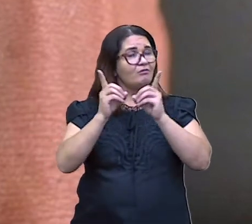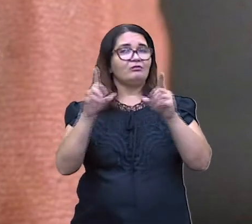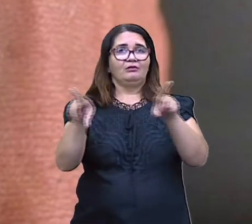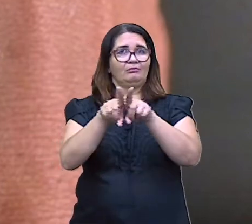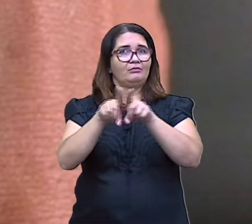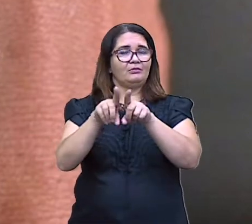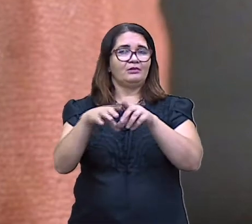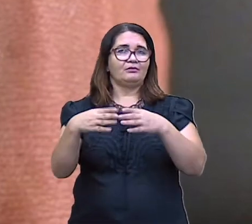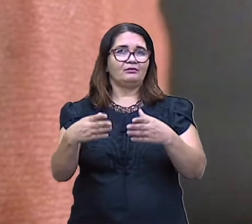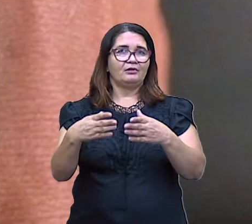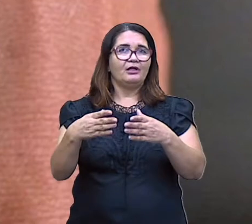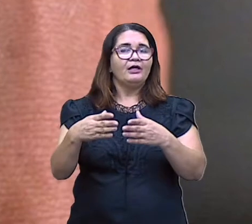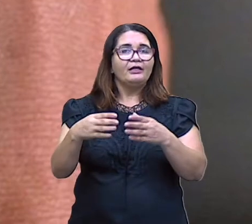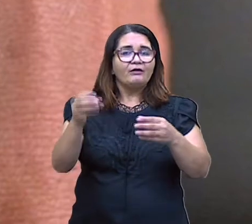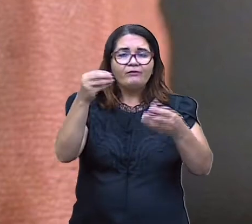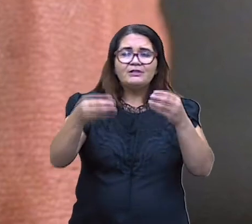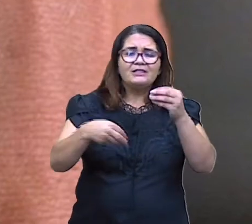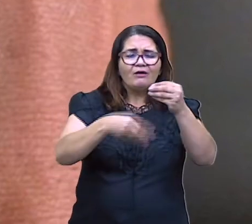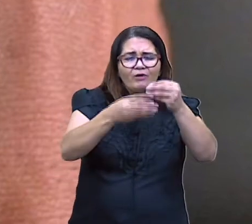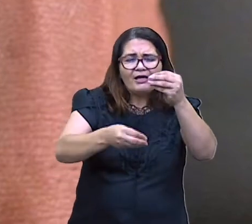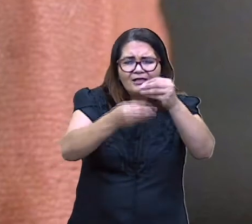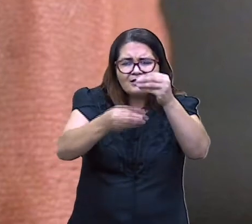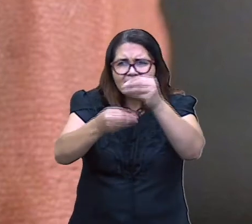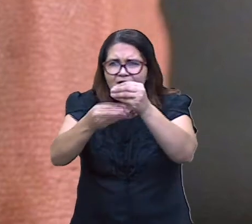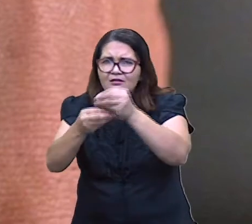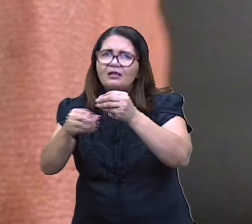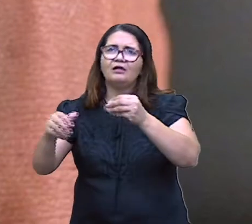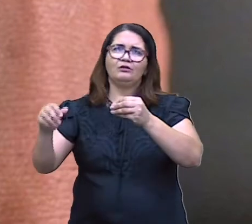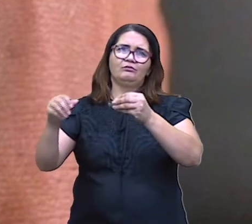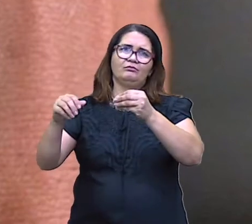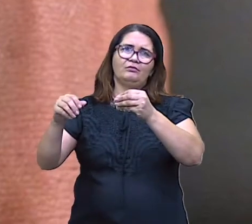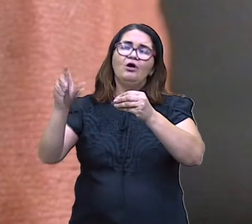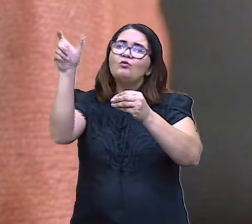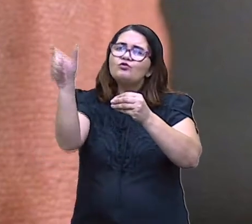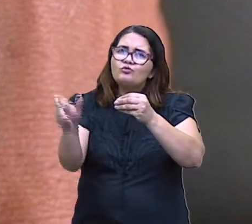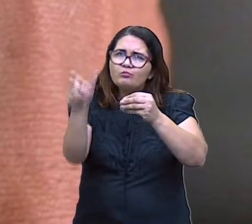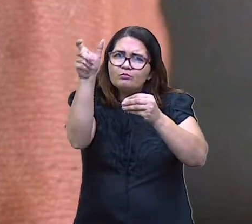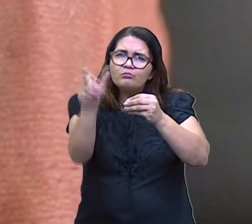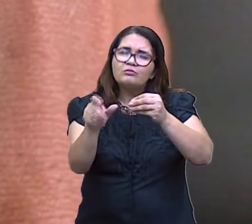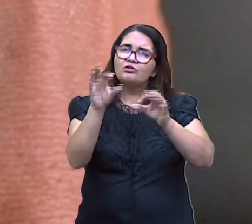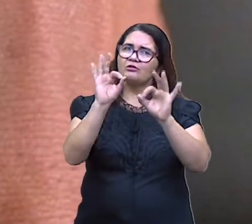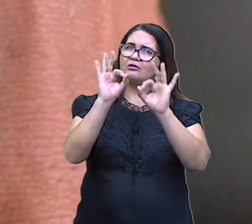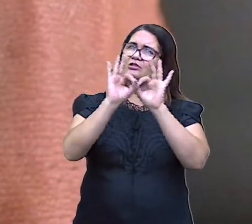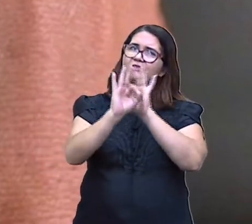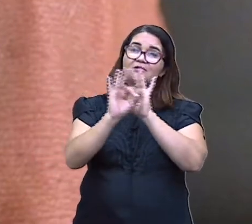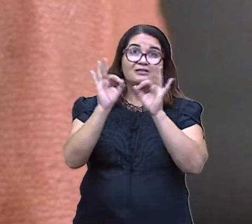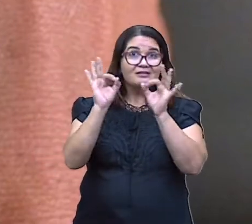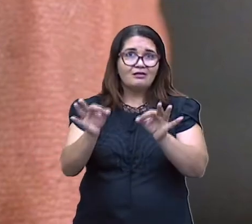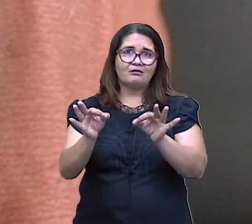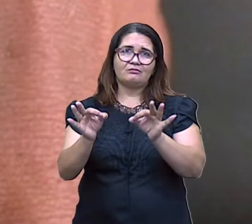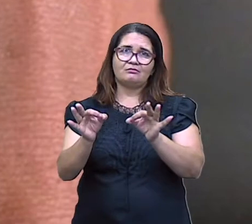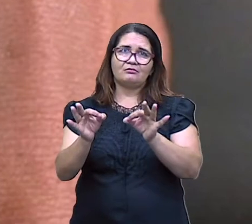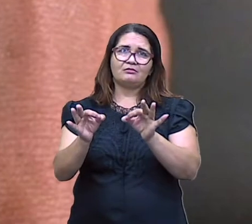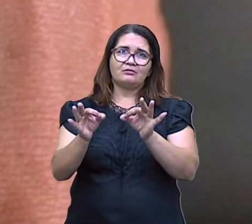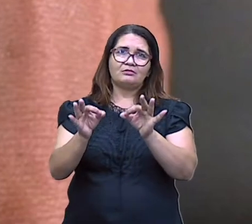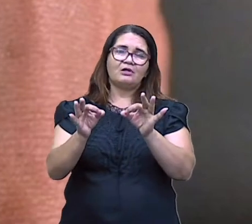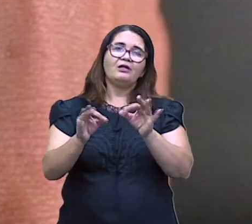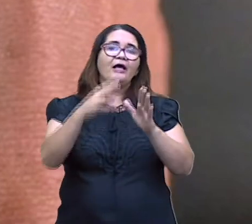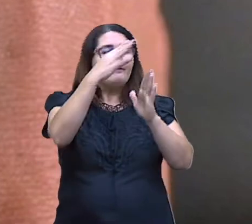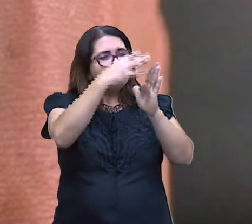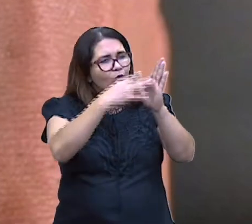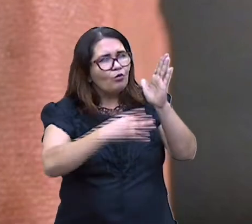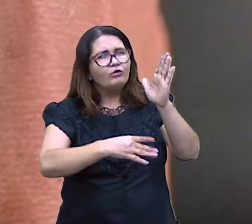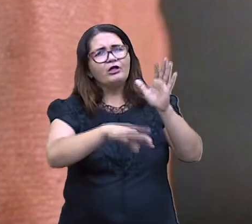e vocês observam isso na fala do guia. E observem, pessoal, quando vocês colocam aí o nome do